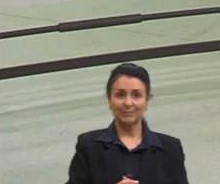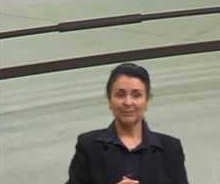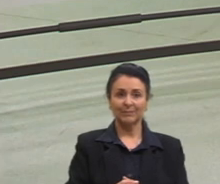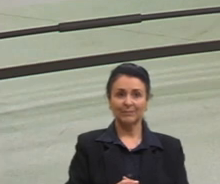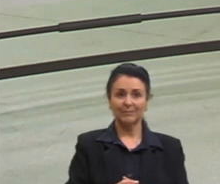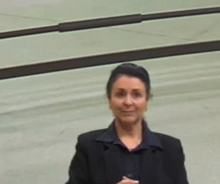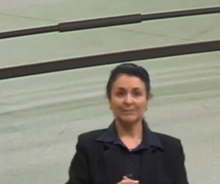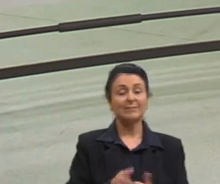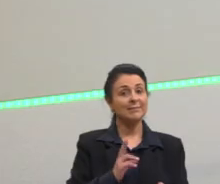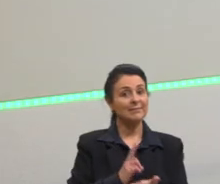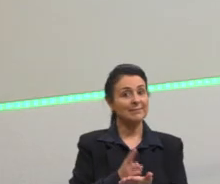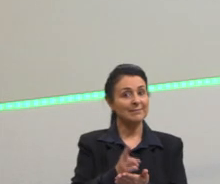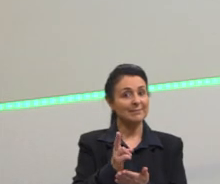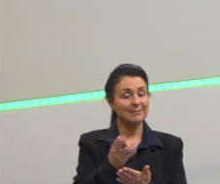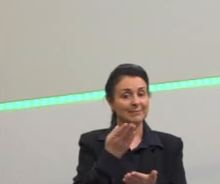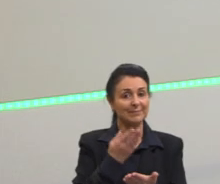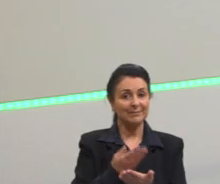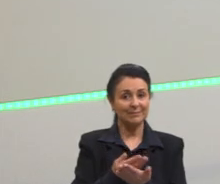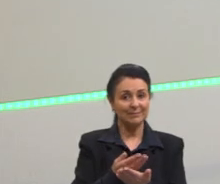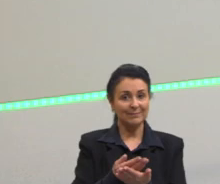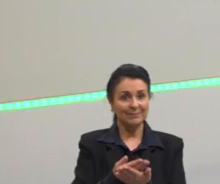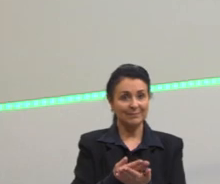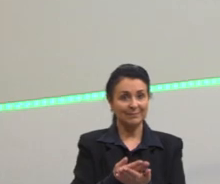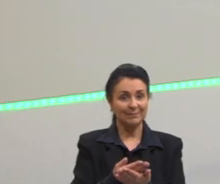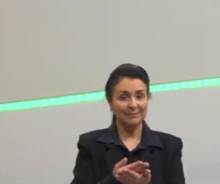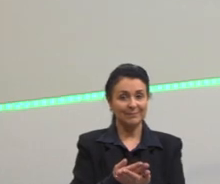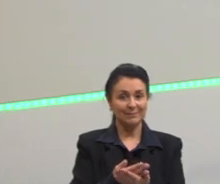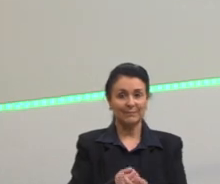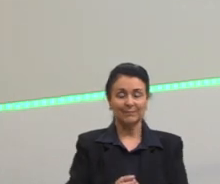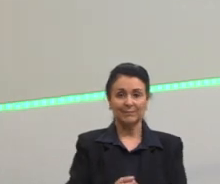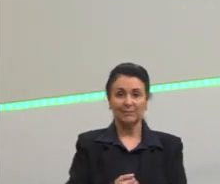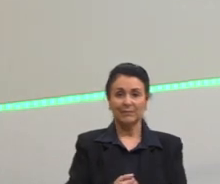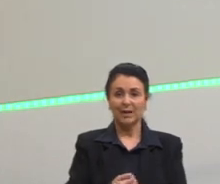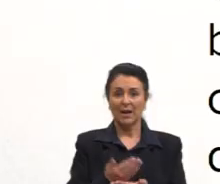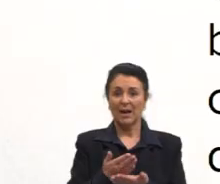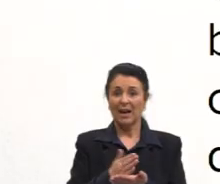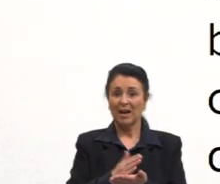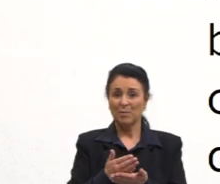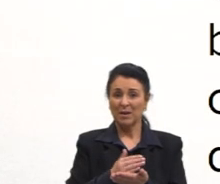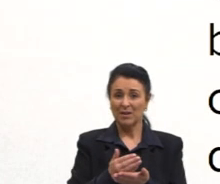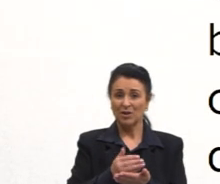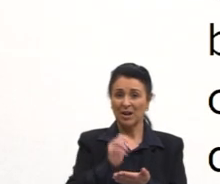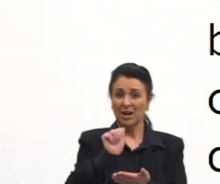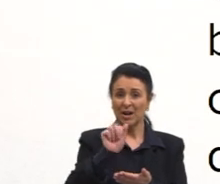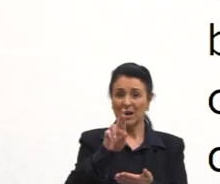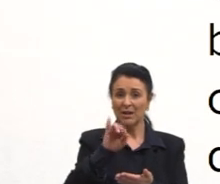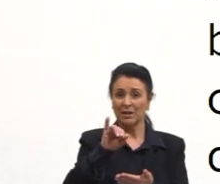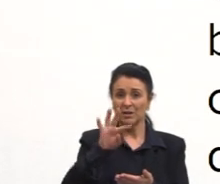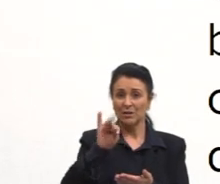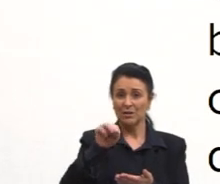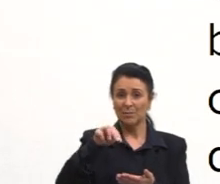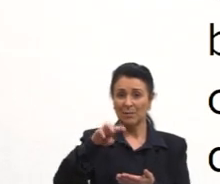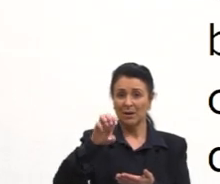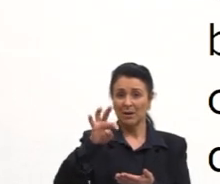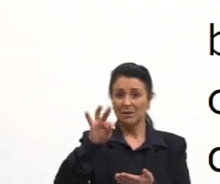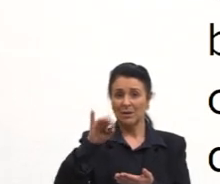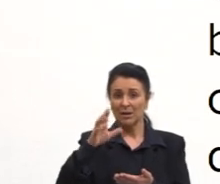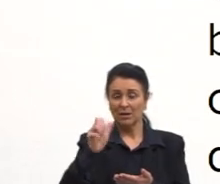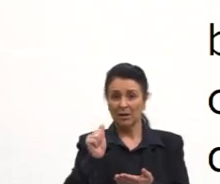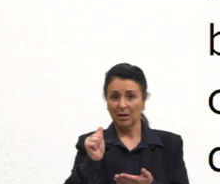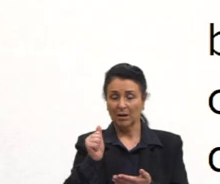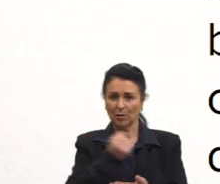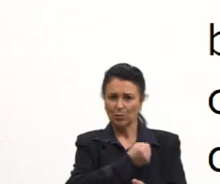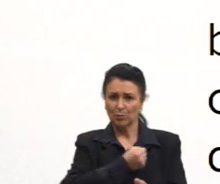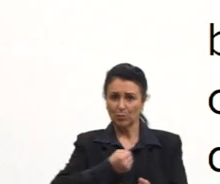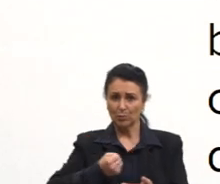bom então continuando nossos estudos se a média aritmética de vários números é o quociente da